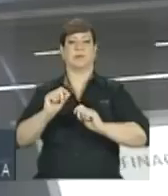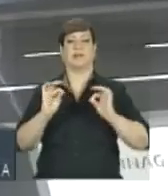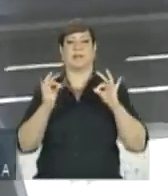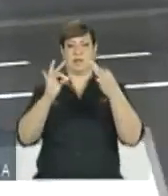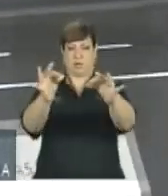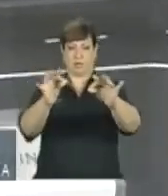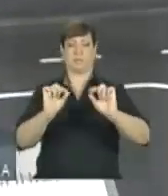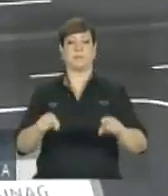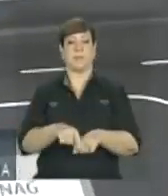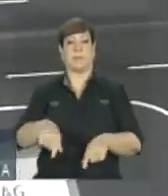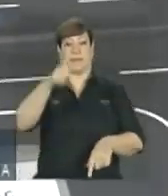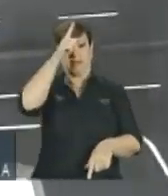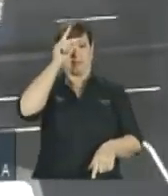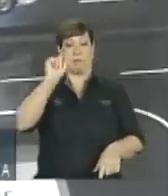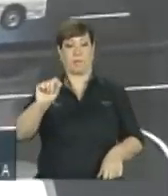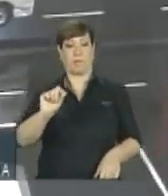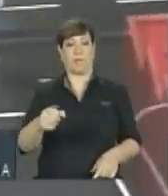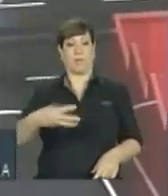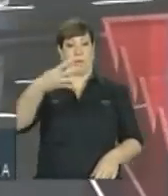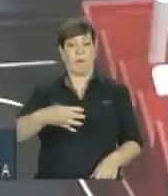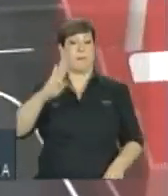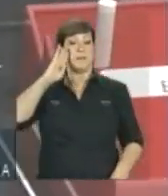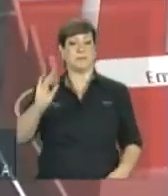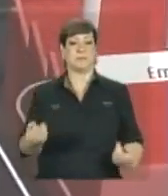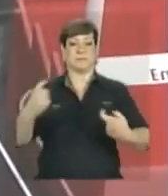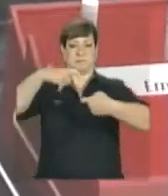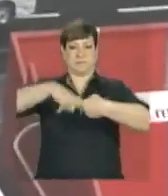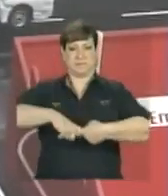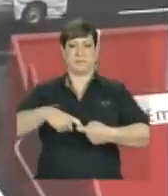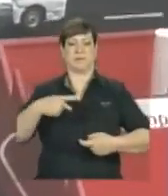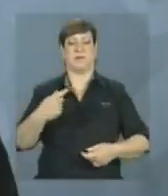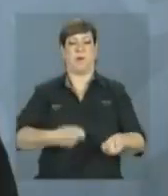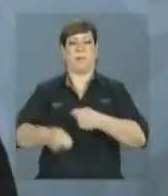Alemanha é o quarto principal parceiro comercial do Brasil.